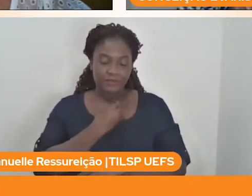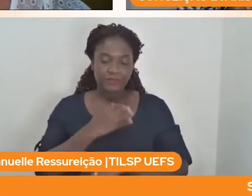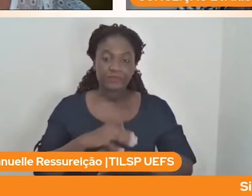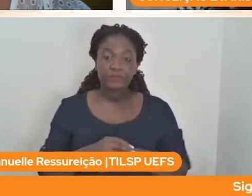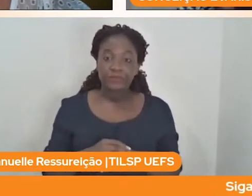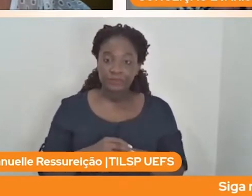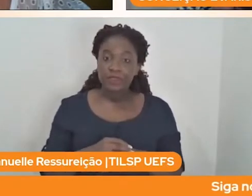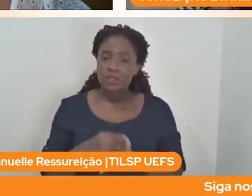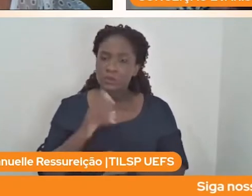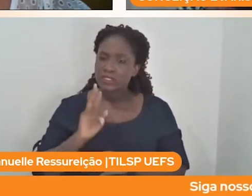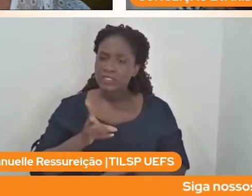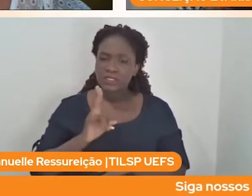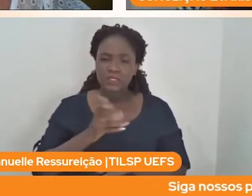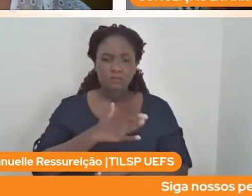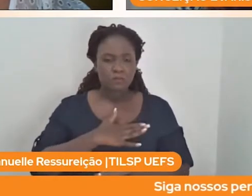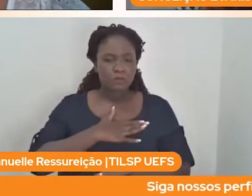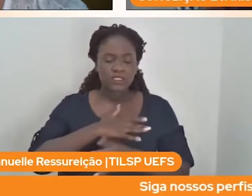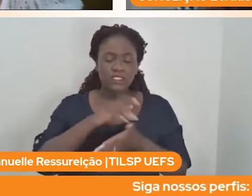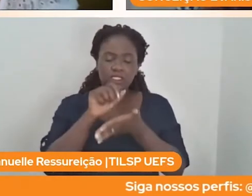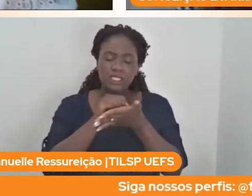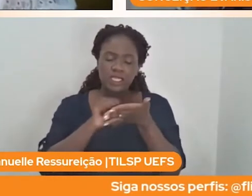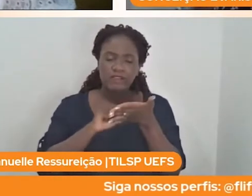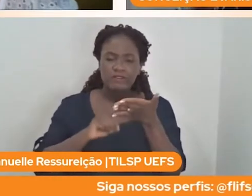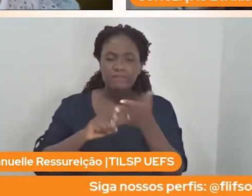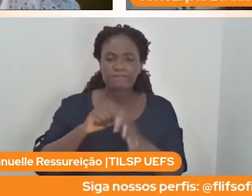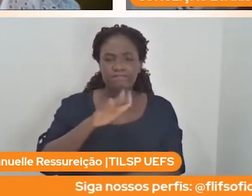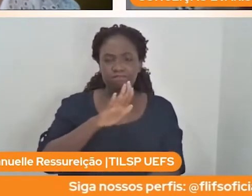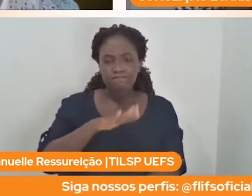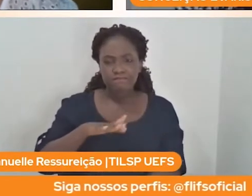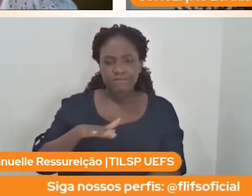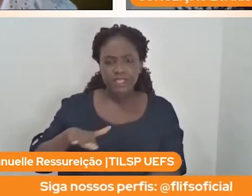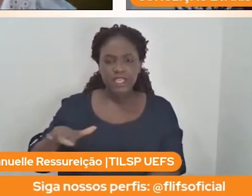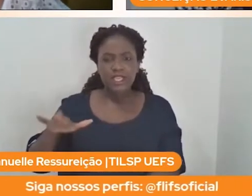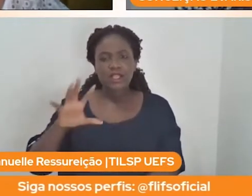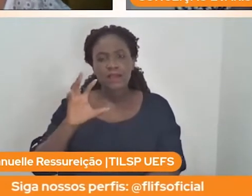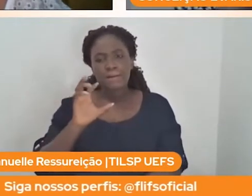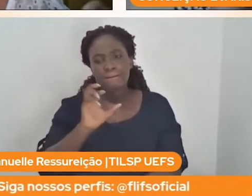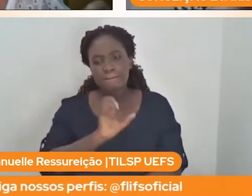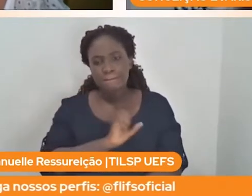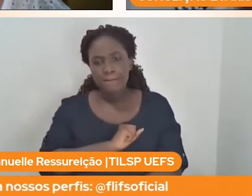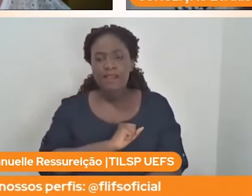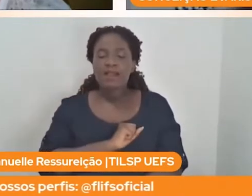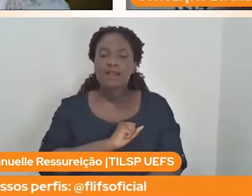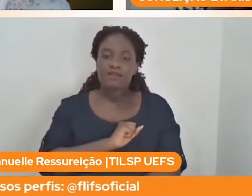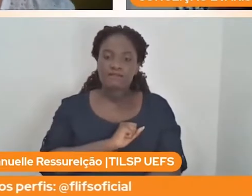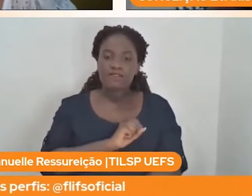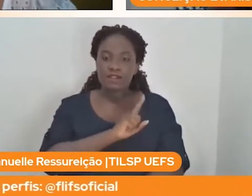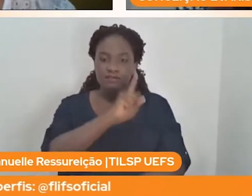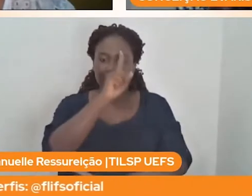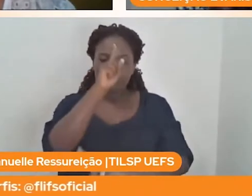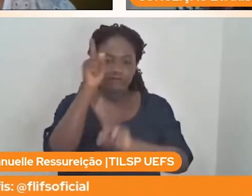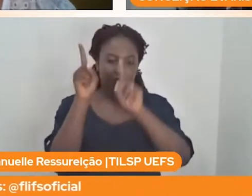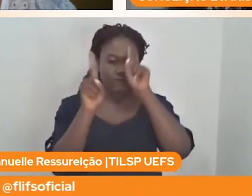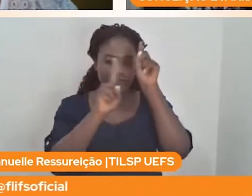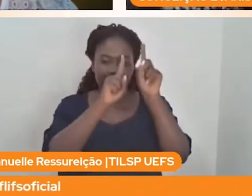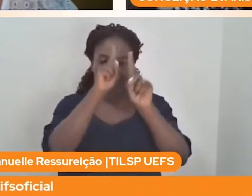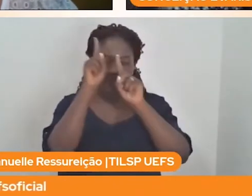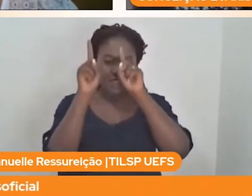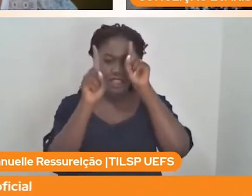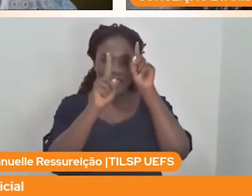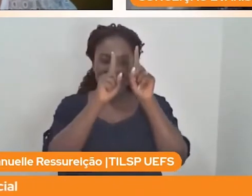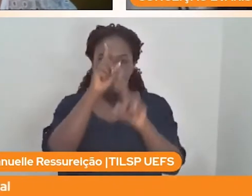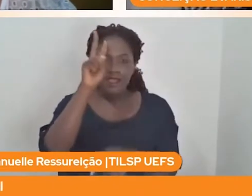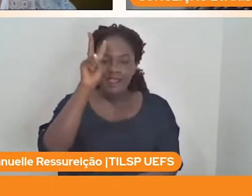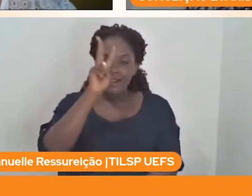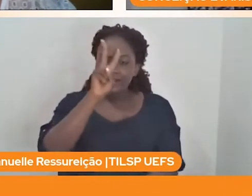sempre gostei de escrever, desde pequena. Eu adorava, inventar histórias, e eu digo